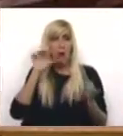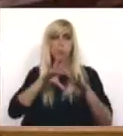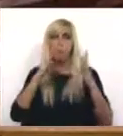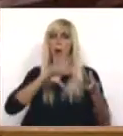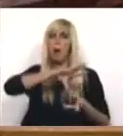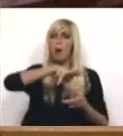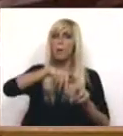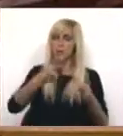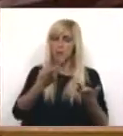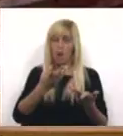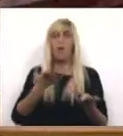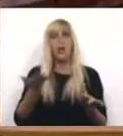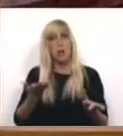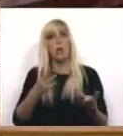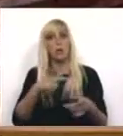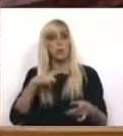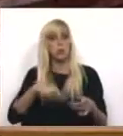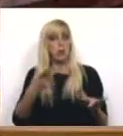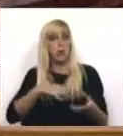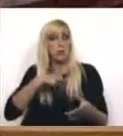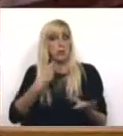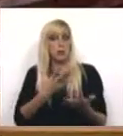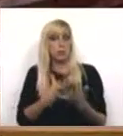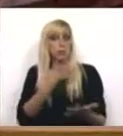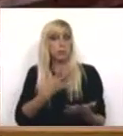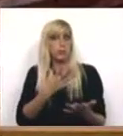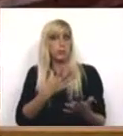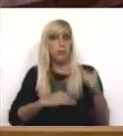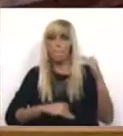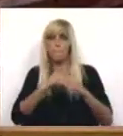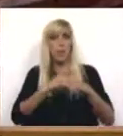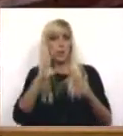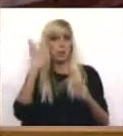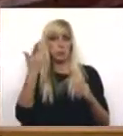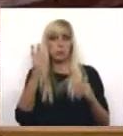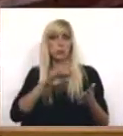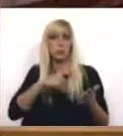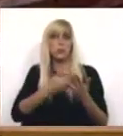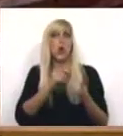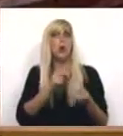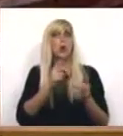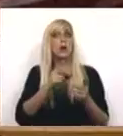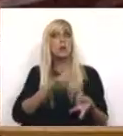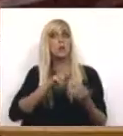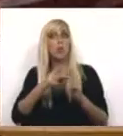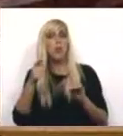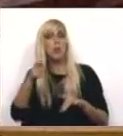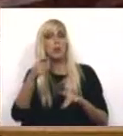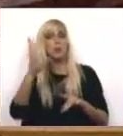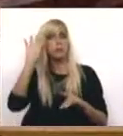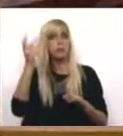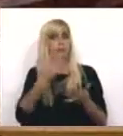Em Portugal, já se sente nitidamente a ação dos extremos climáticos, uma das consequências das alterações climáticas